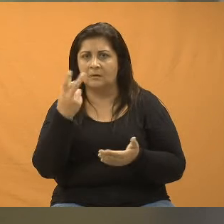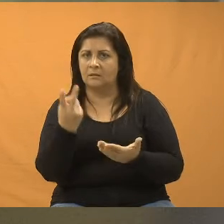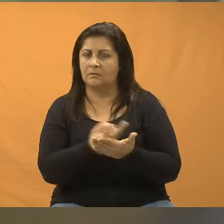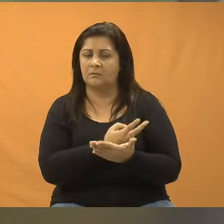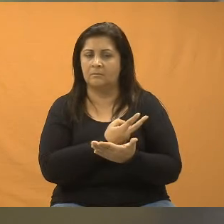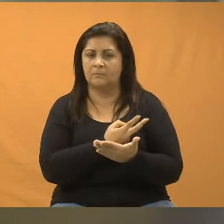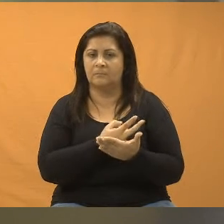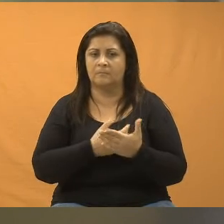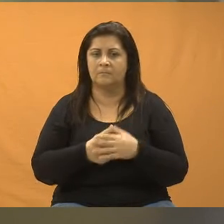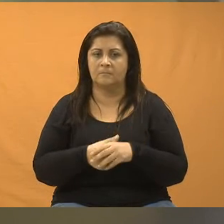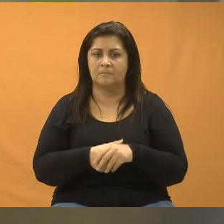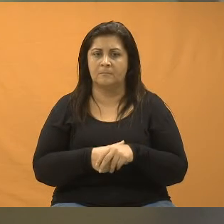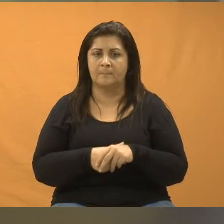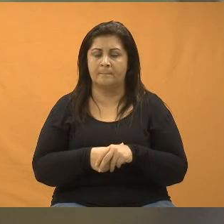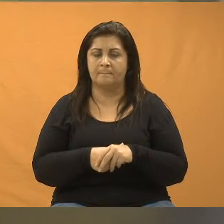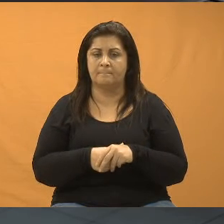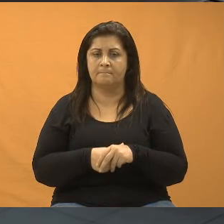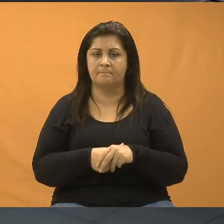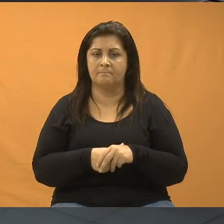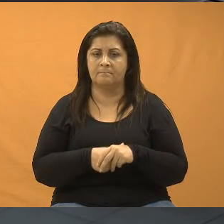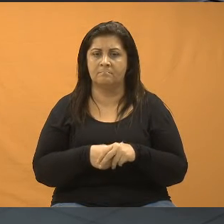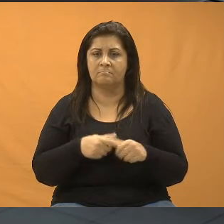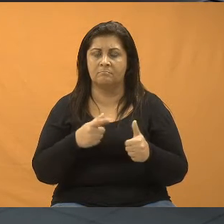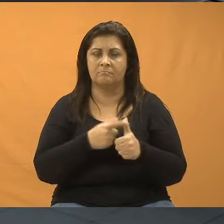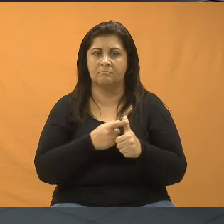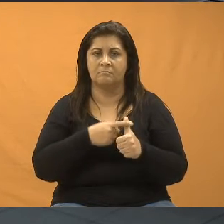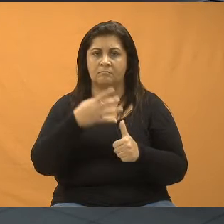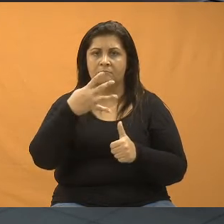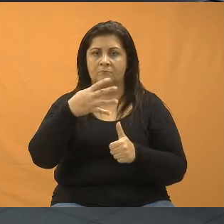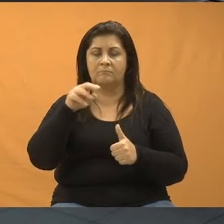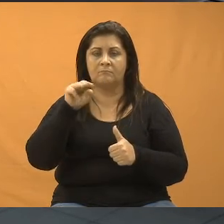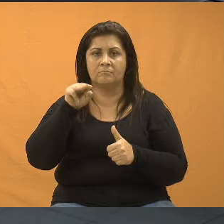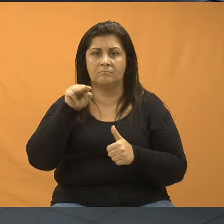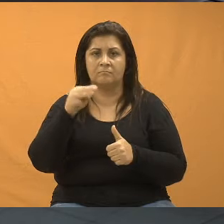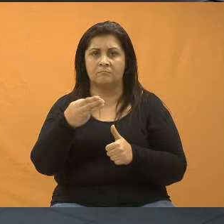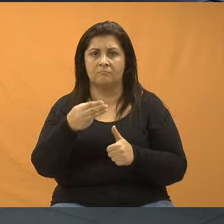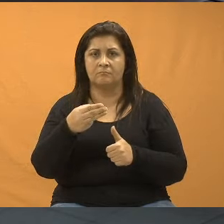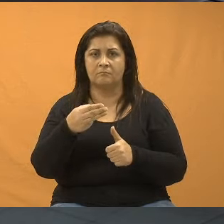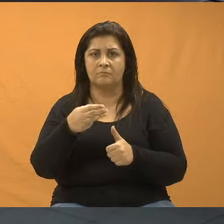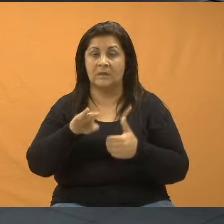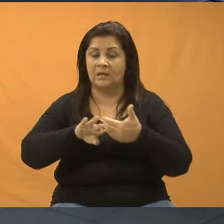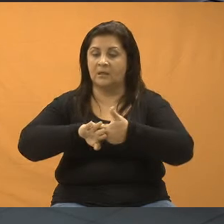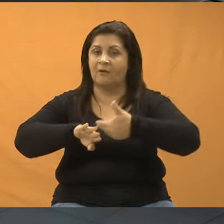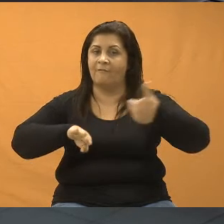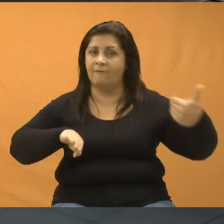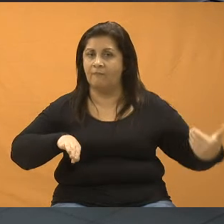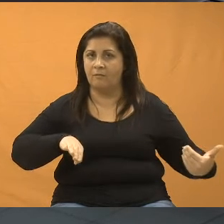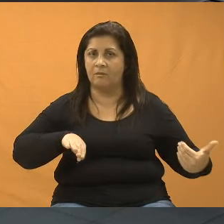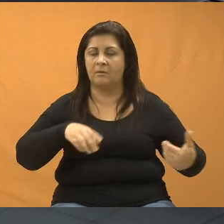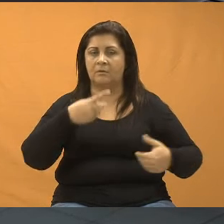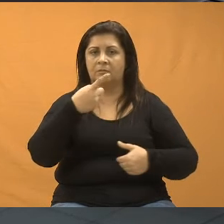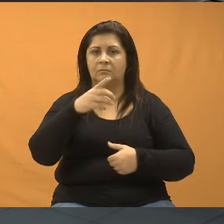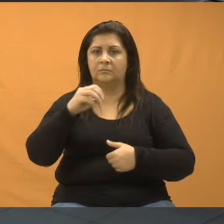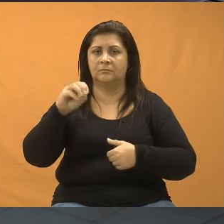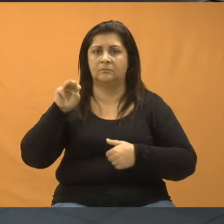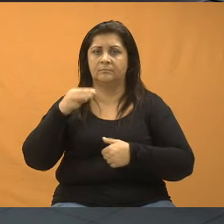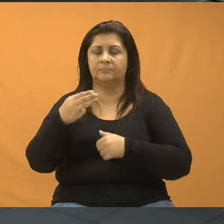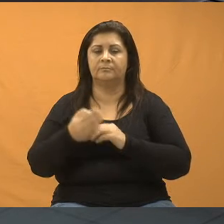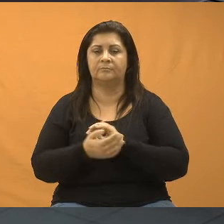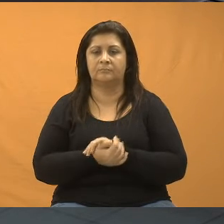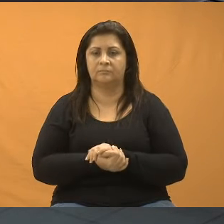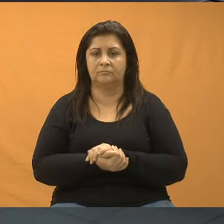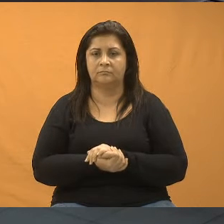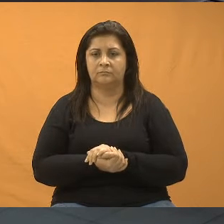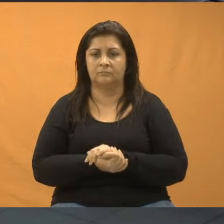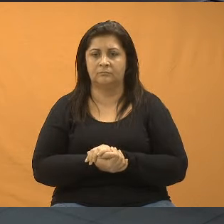fraudulentas. Essa dívida de 4 milhões que o Rodrigo está falando, ela não está nem inserida nesses 100 milhões que a gente está falando. Nesses 100 milhões estão